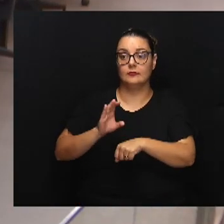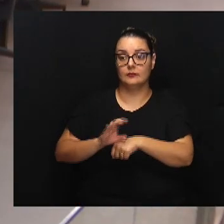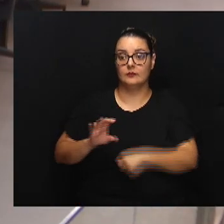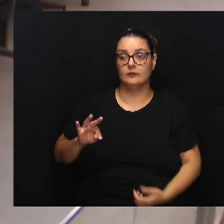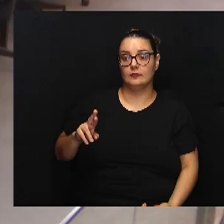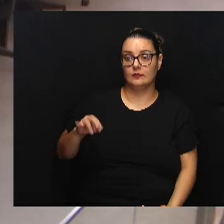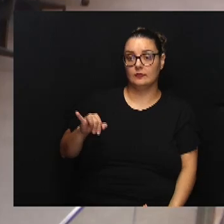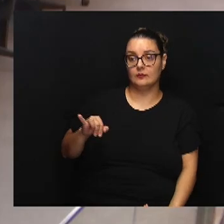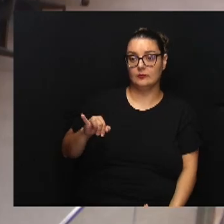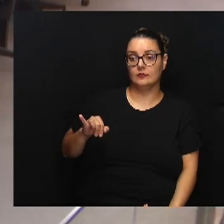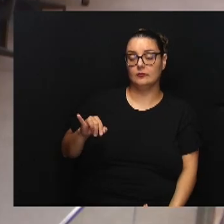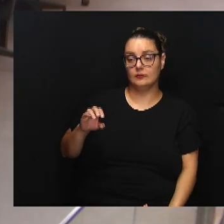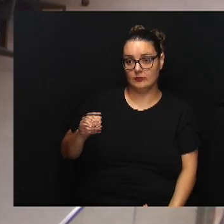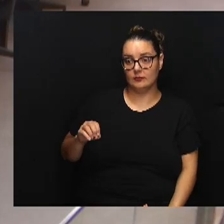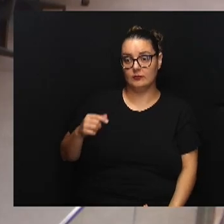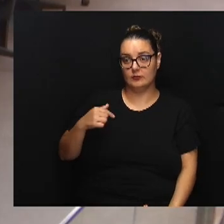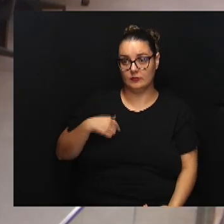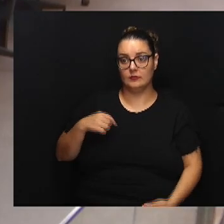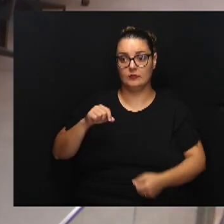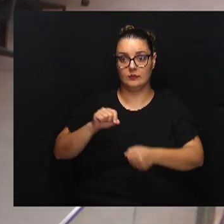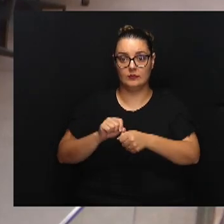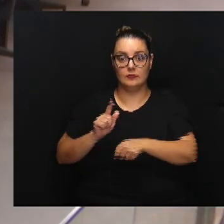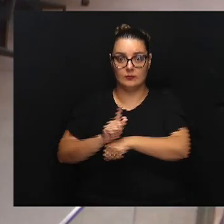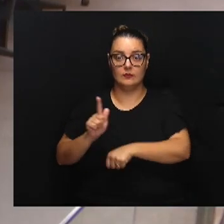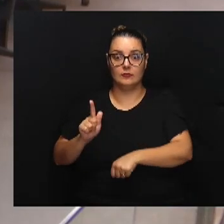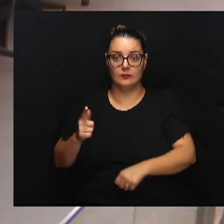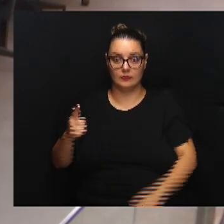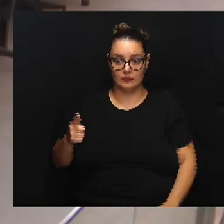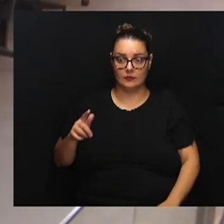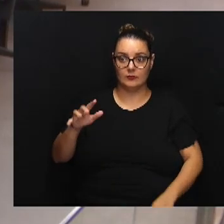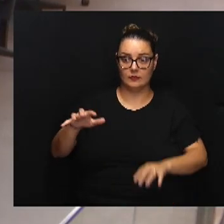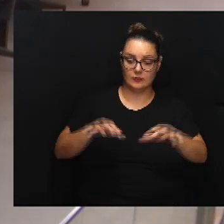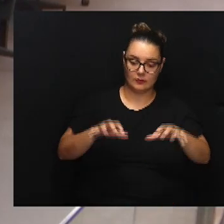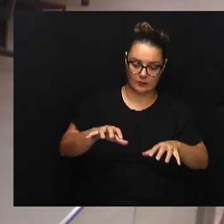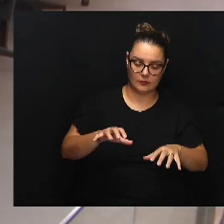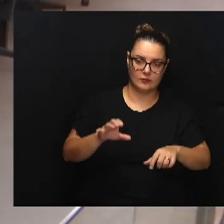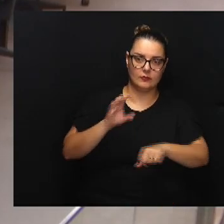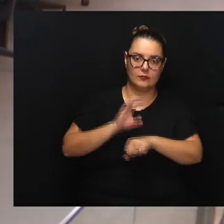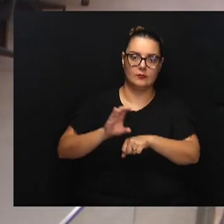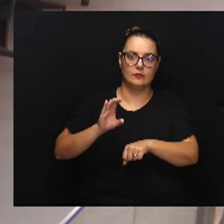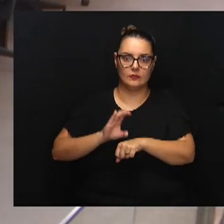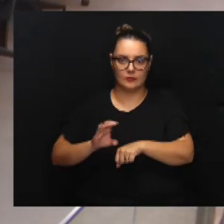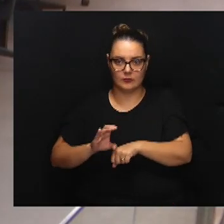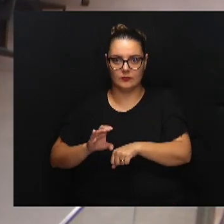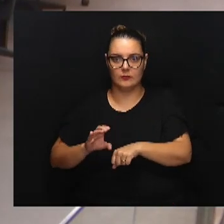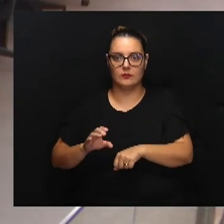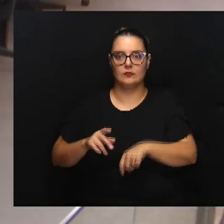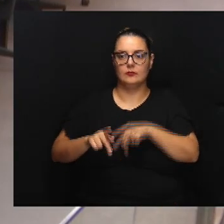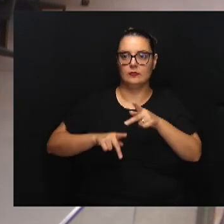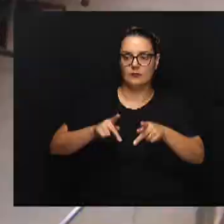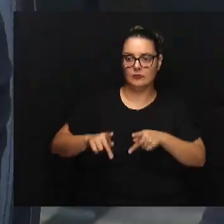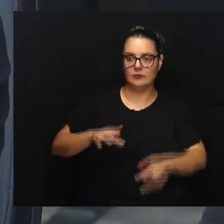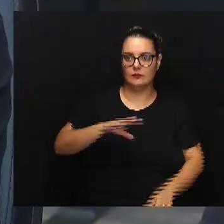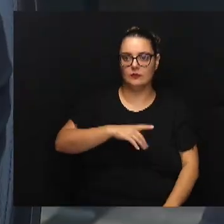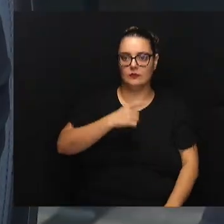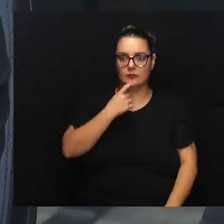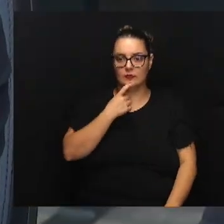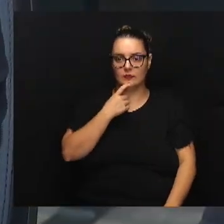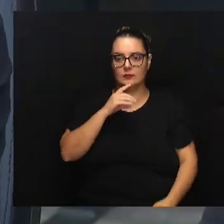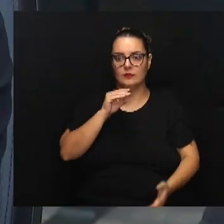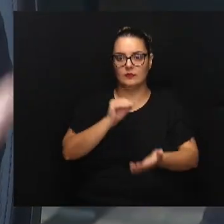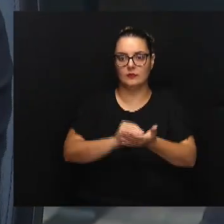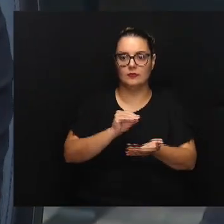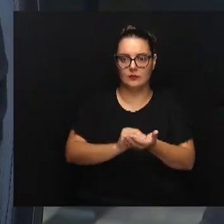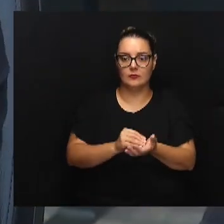de Geografia. Atualmente eu faço uma pesquisa sobre o mapeamento dos cursinhos populares na cidade aqui de Campinas. E tem uma ausência de banco de